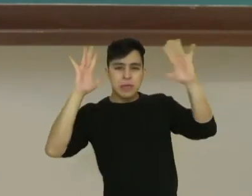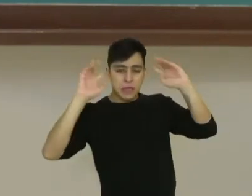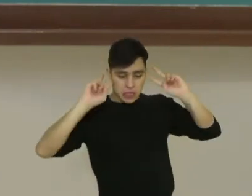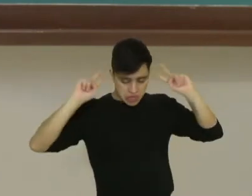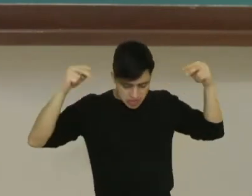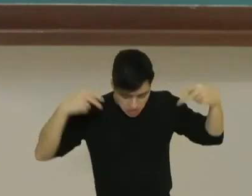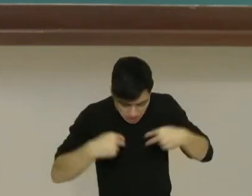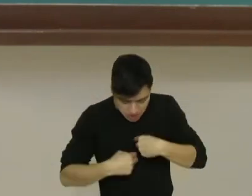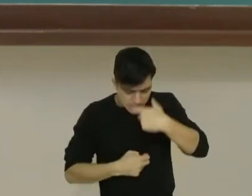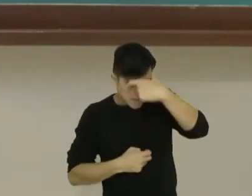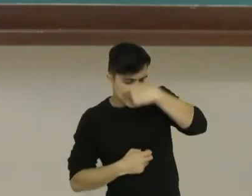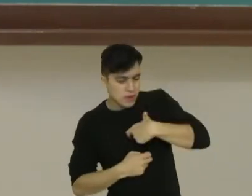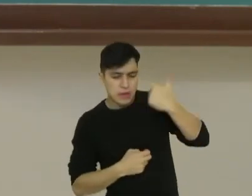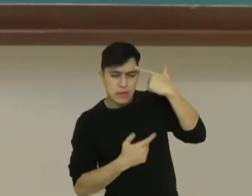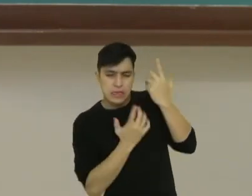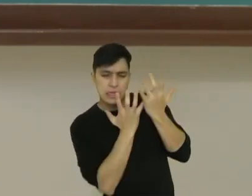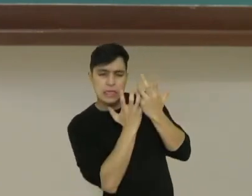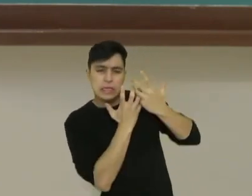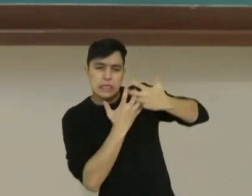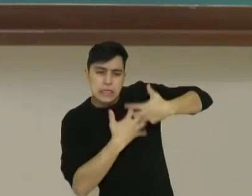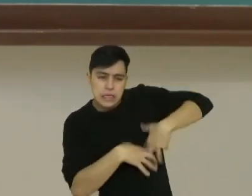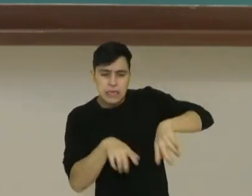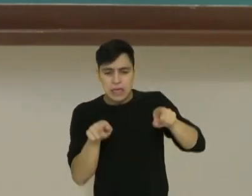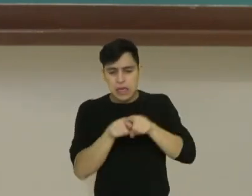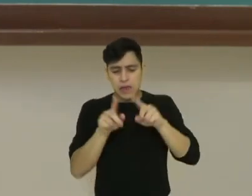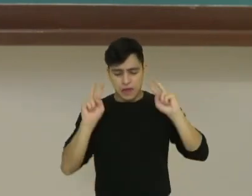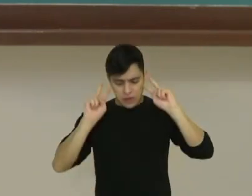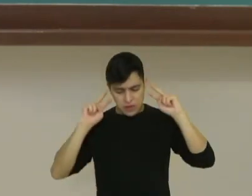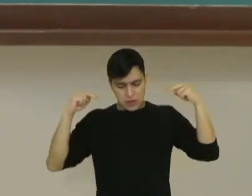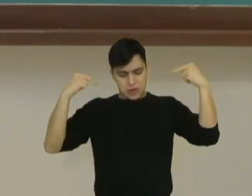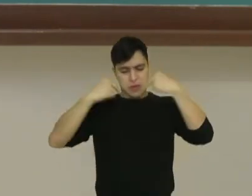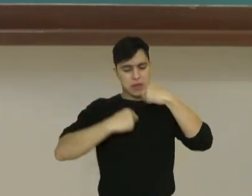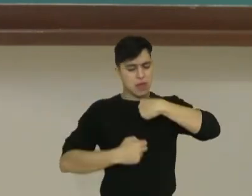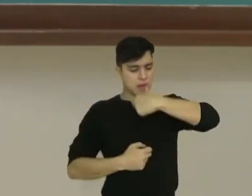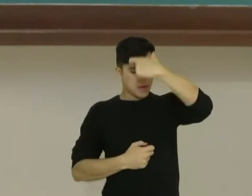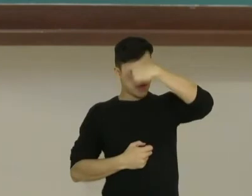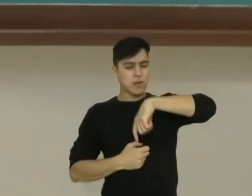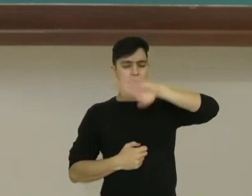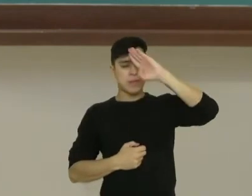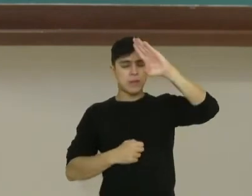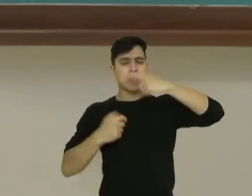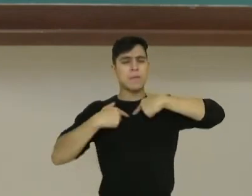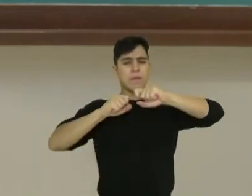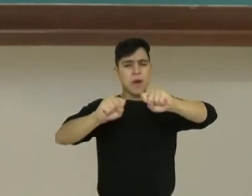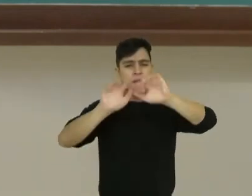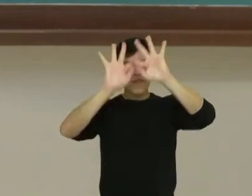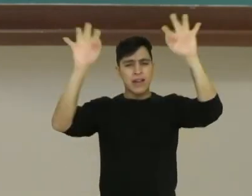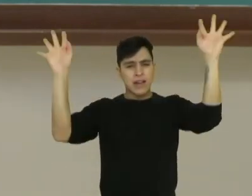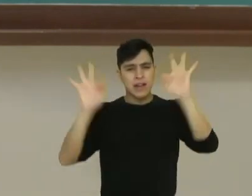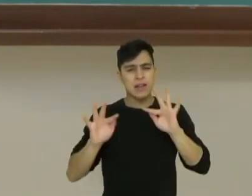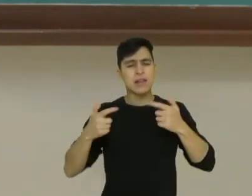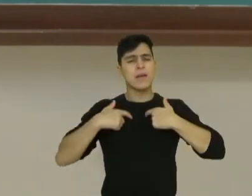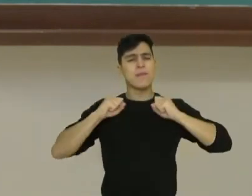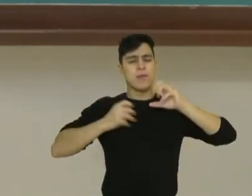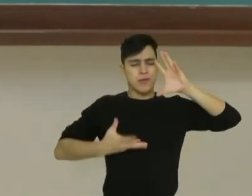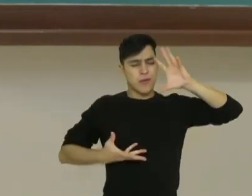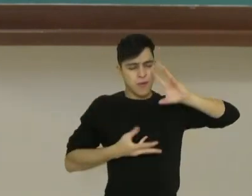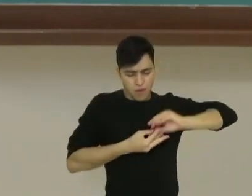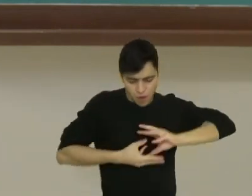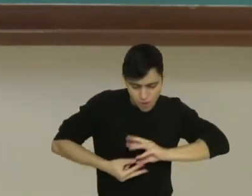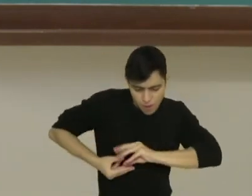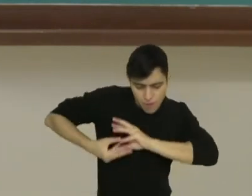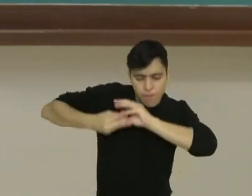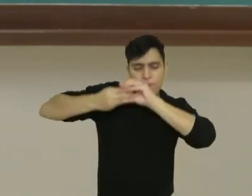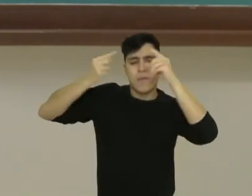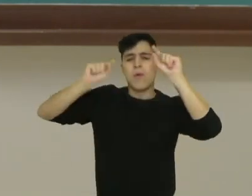antropocentrista, racionalista, hedonista, que agora o homem pode ser feliz, tá? Pode se entender melhor,